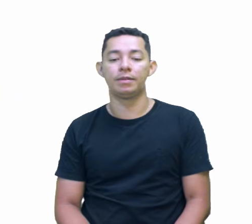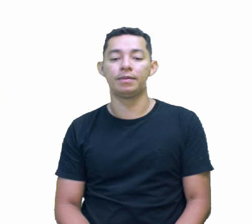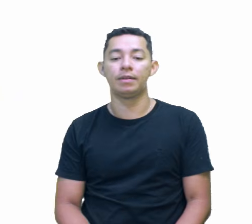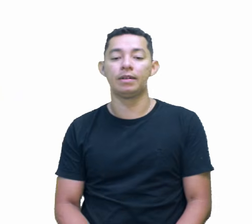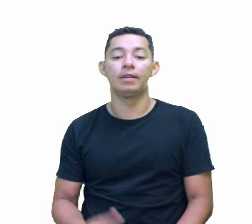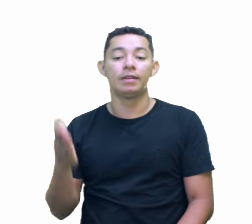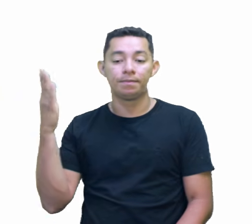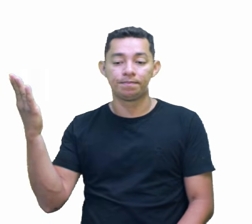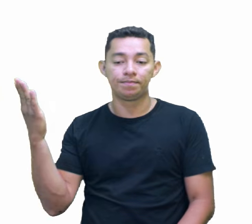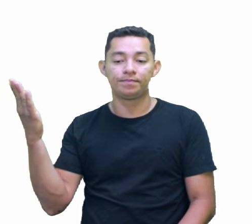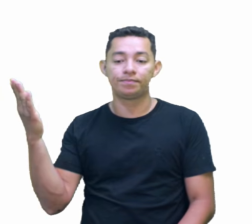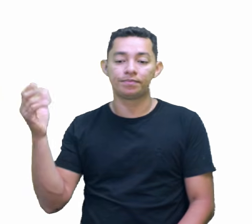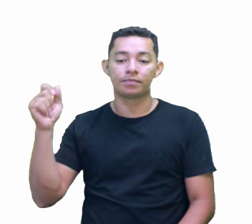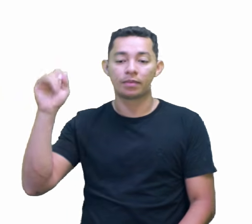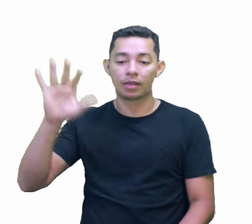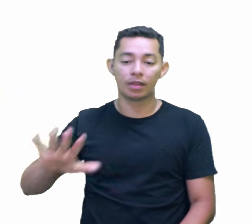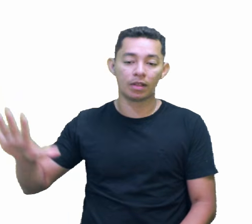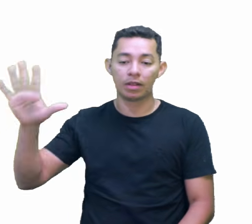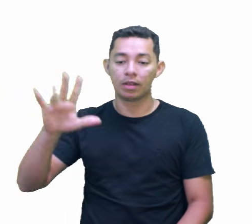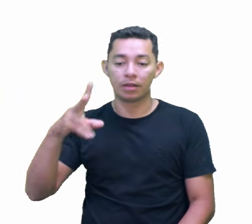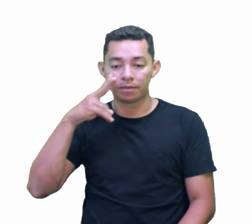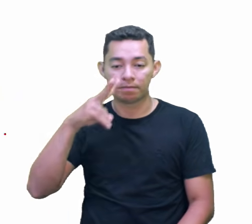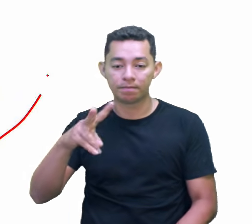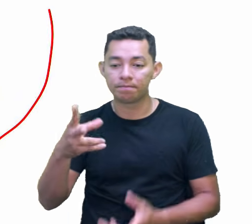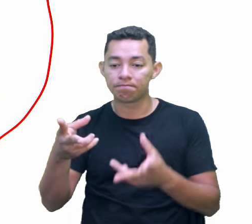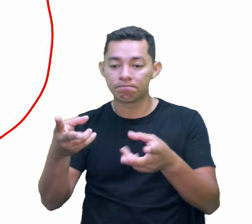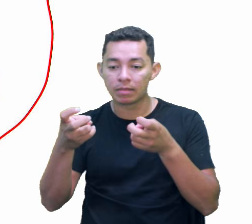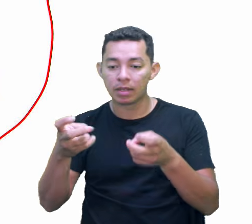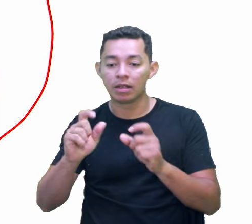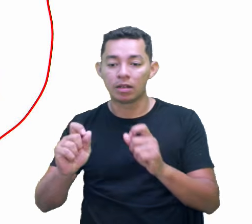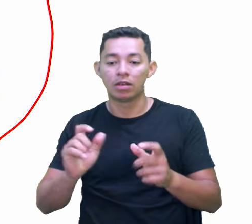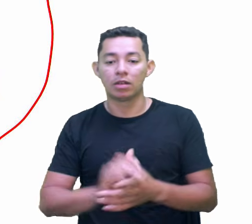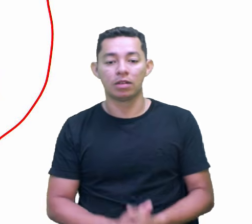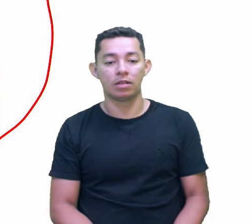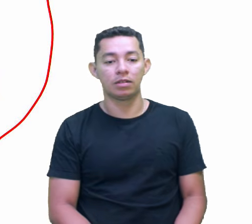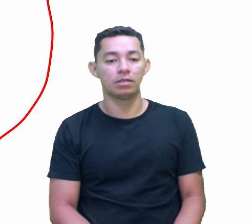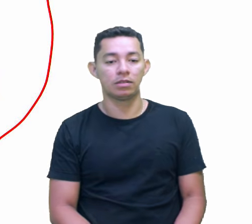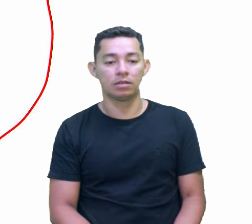perceber uma enorme gama de